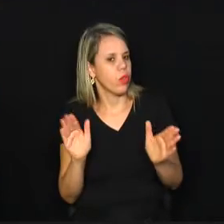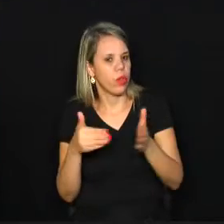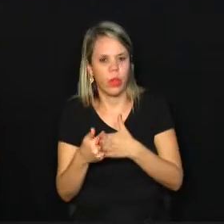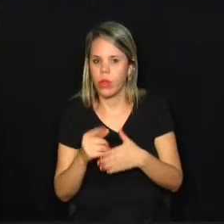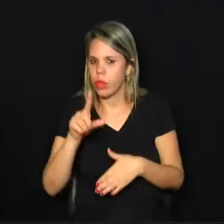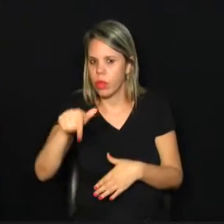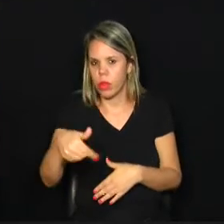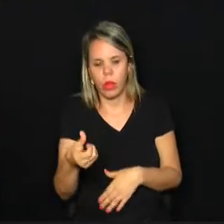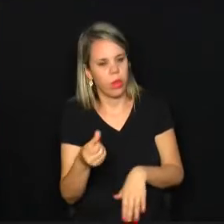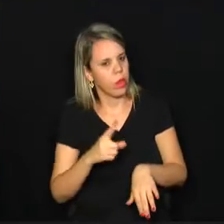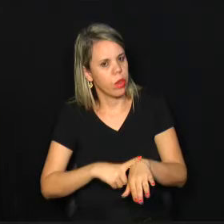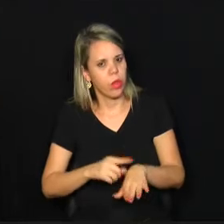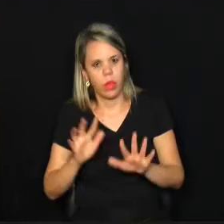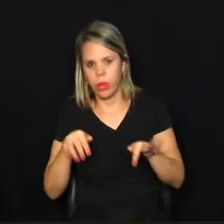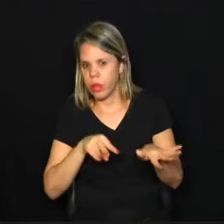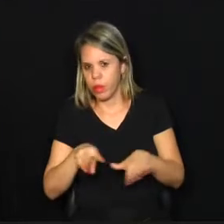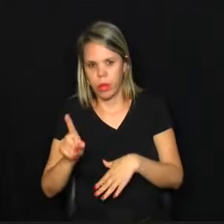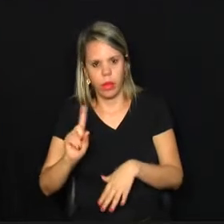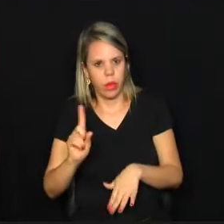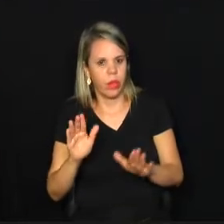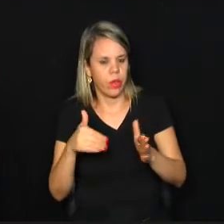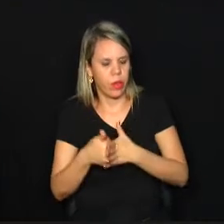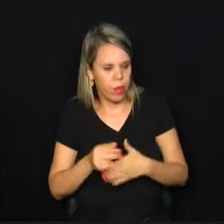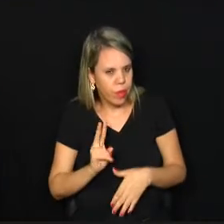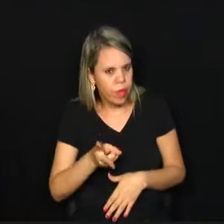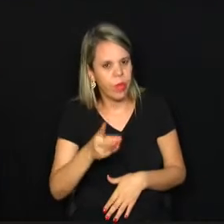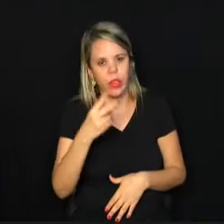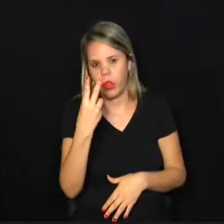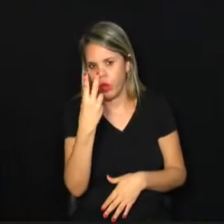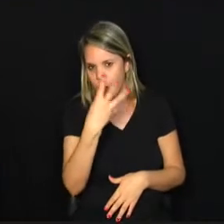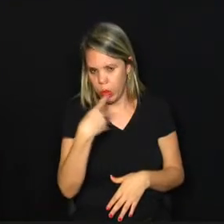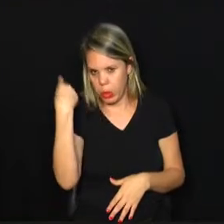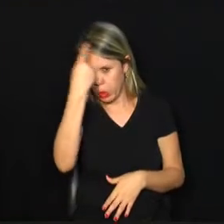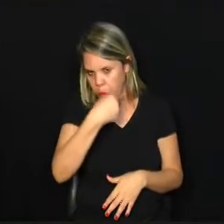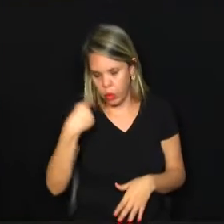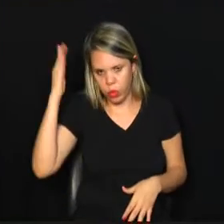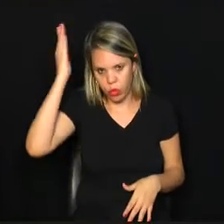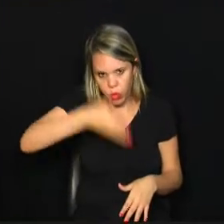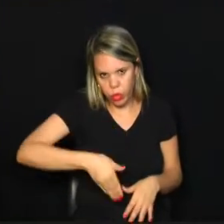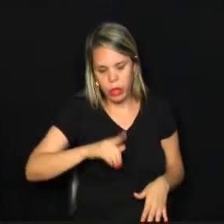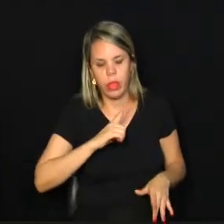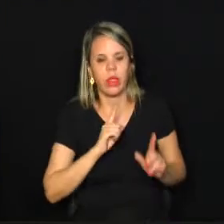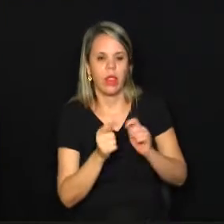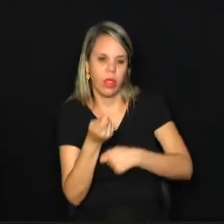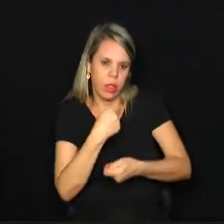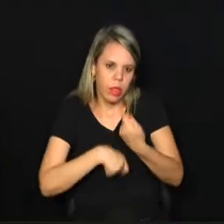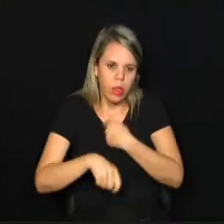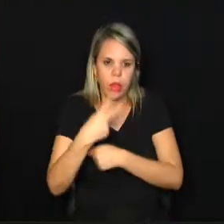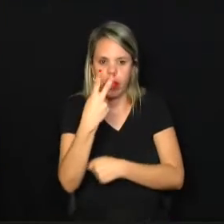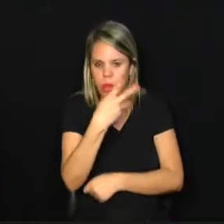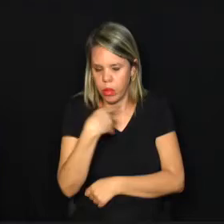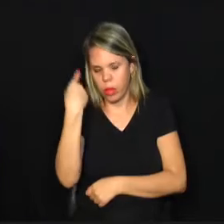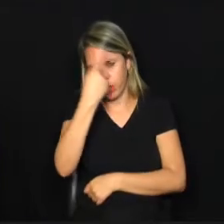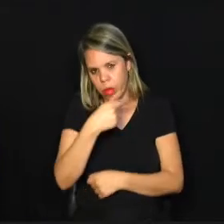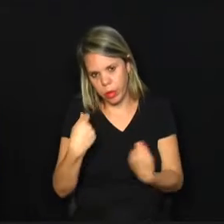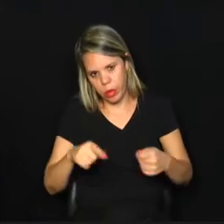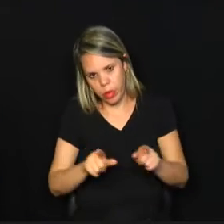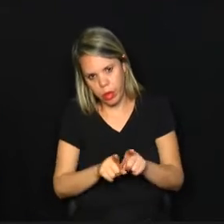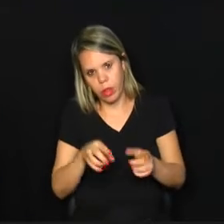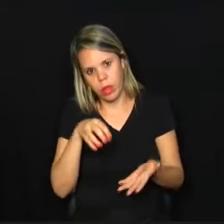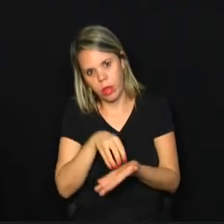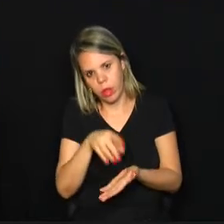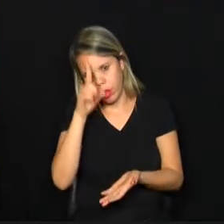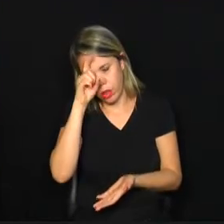depois das 6, nem final de semana, eles têm que funcionar 24 horas, e eu tenho que ter gerenciamento 24 horas. Então, é uma rede